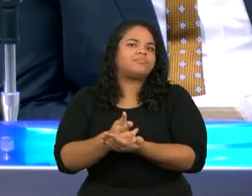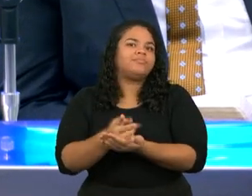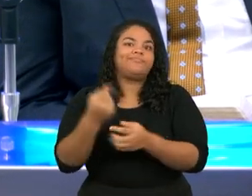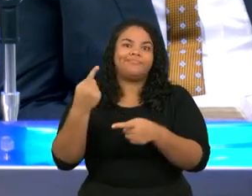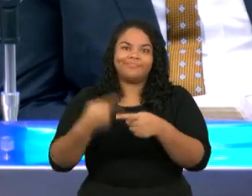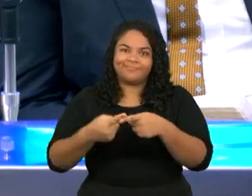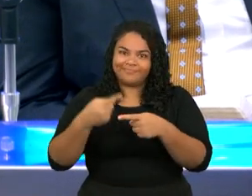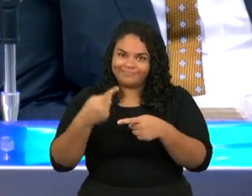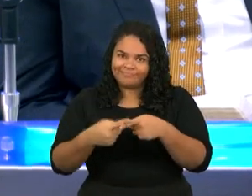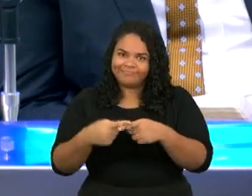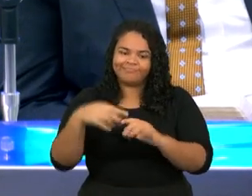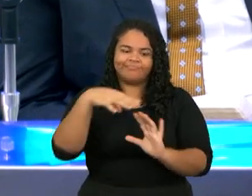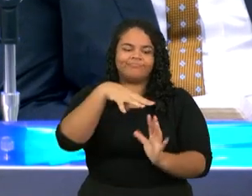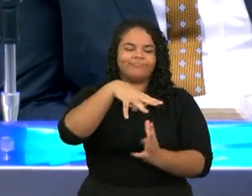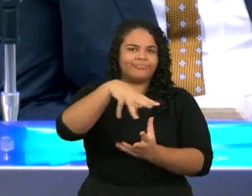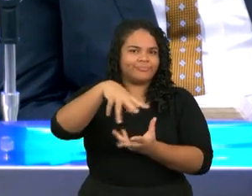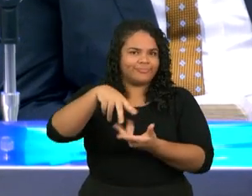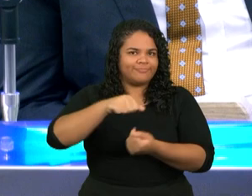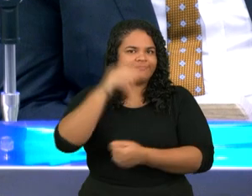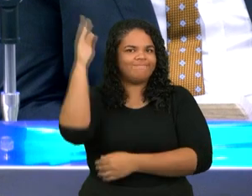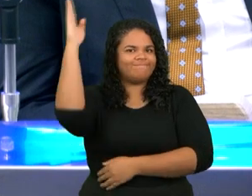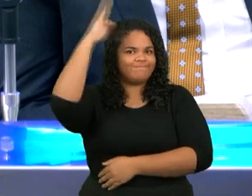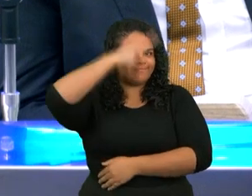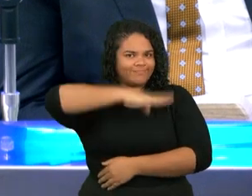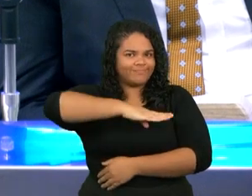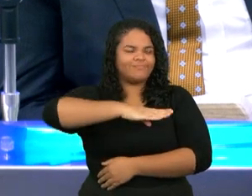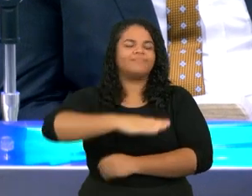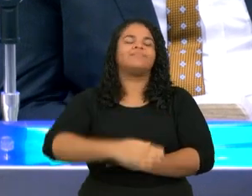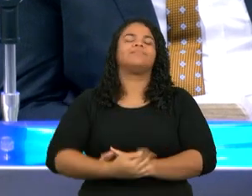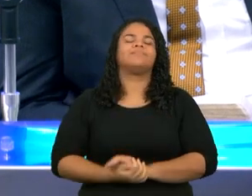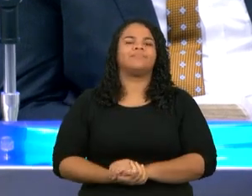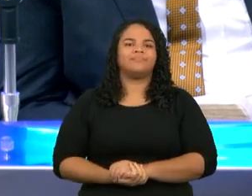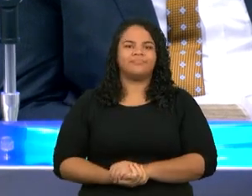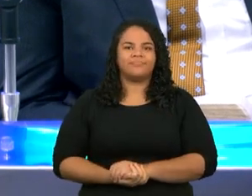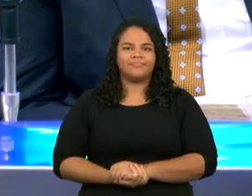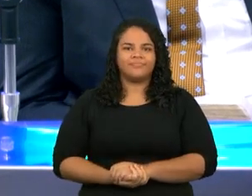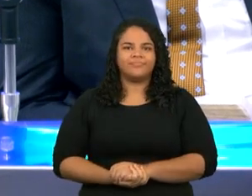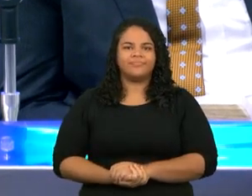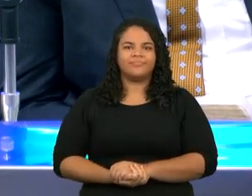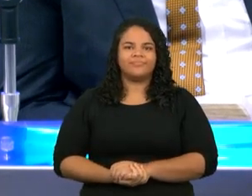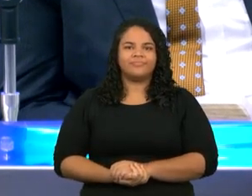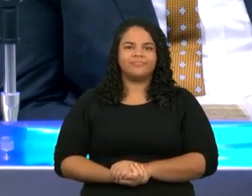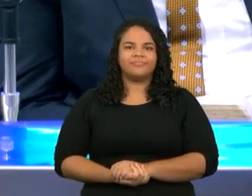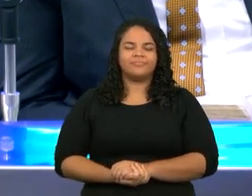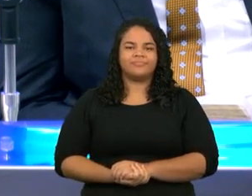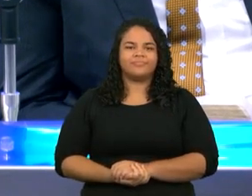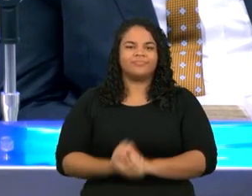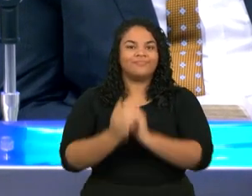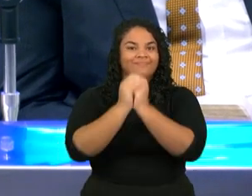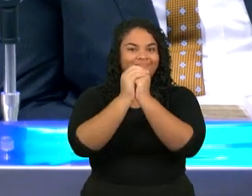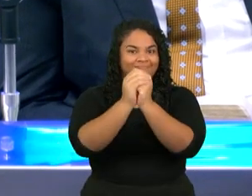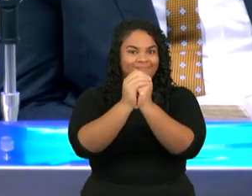porquanto os dias são o que irmãos são maus amém